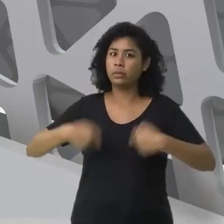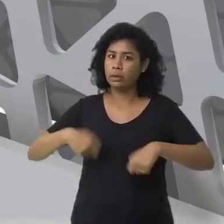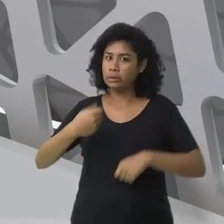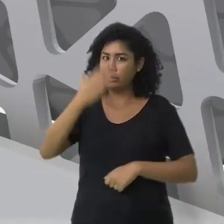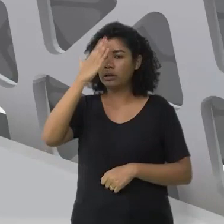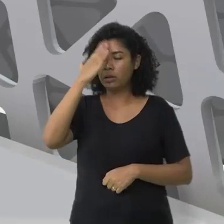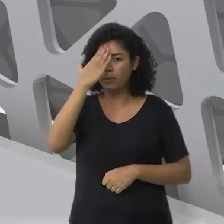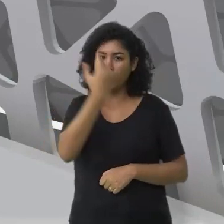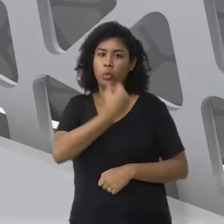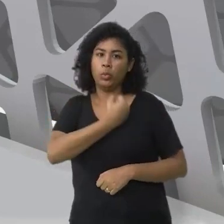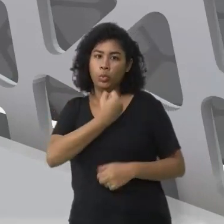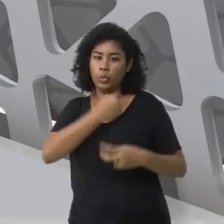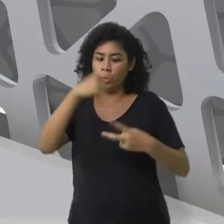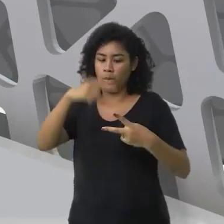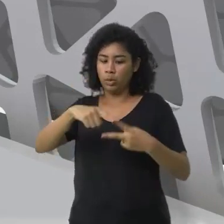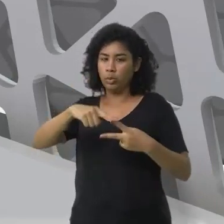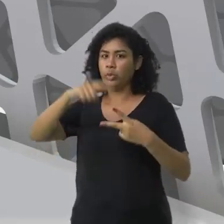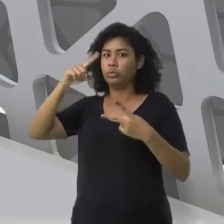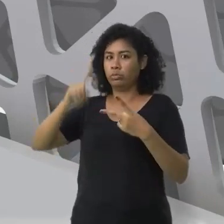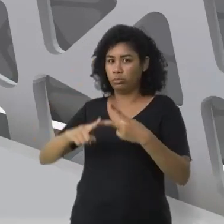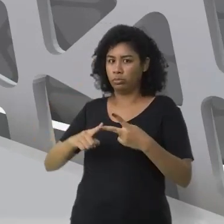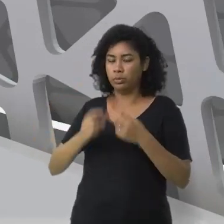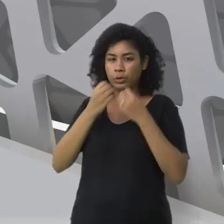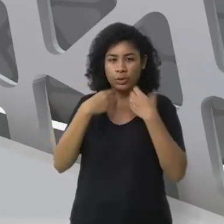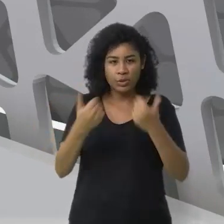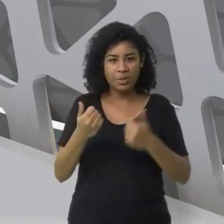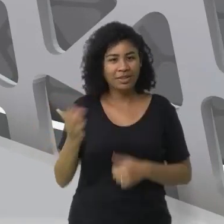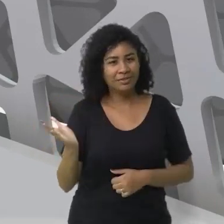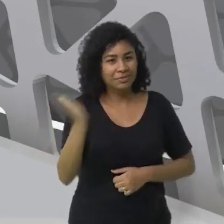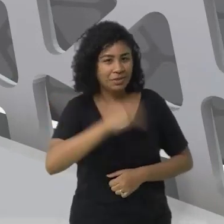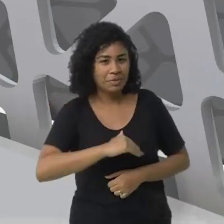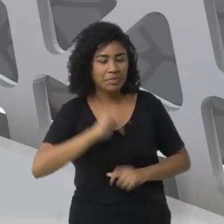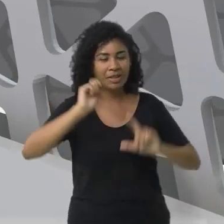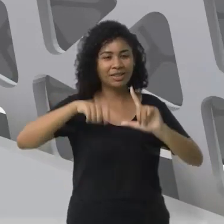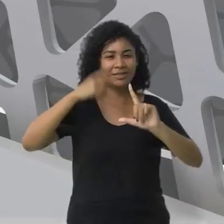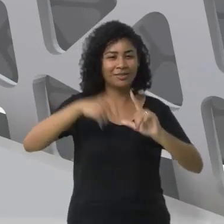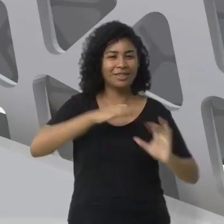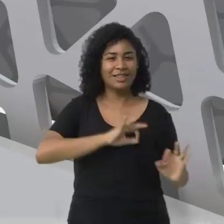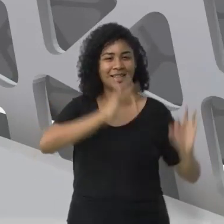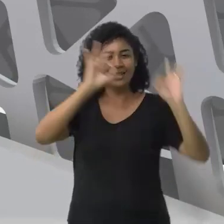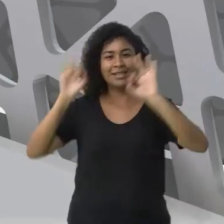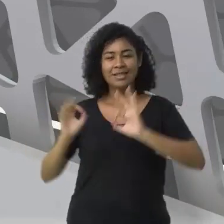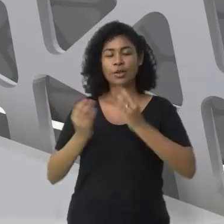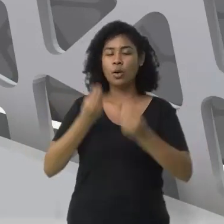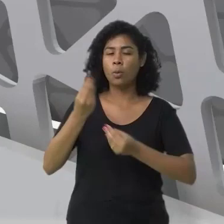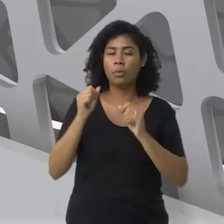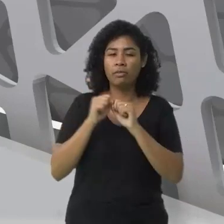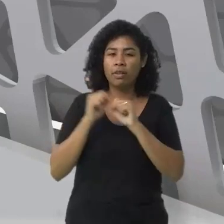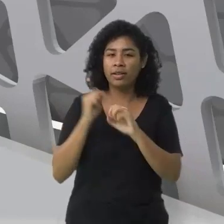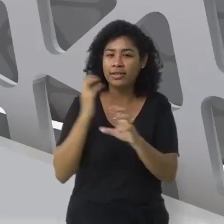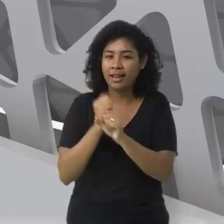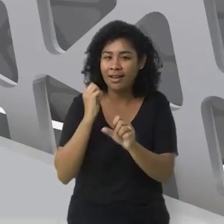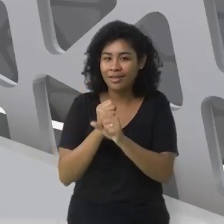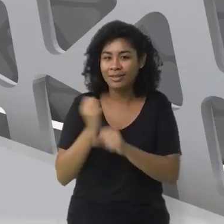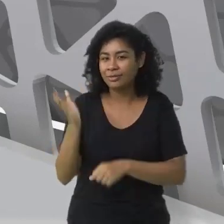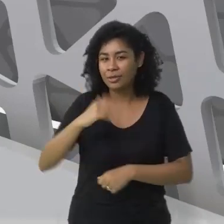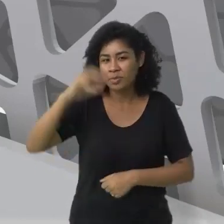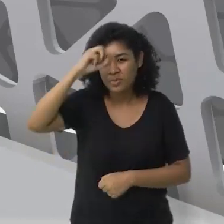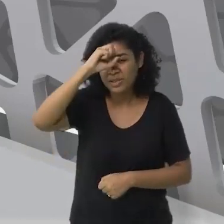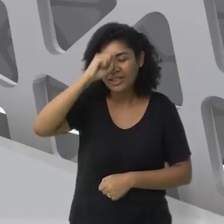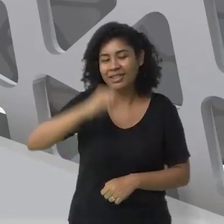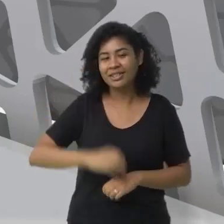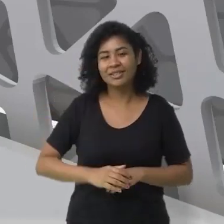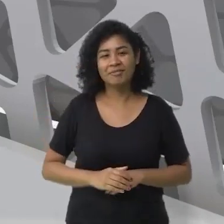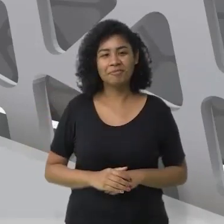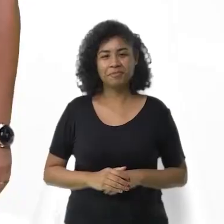e divide pela área. Vamos lá com o professor Alexandre verificar aí como é que a gente pode fazer esse cálculo em relação aqui ao nosso